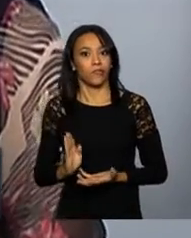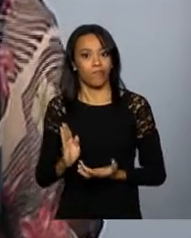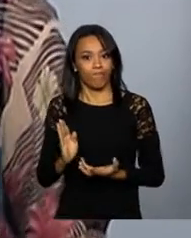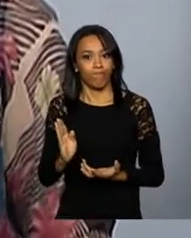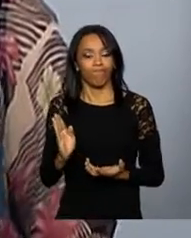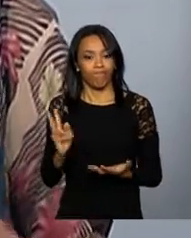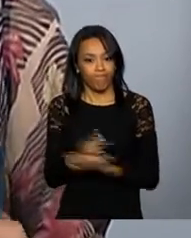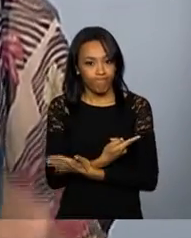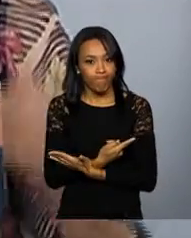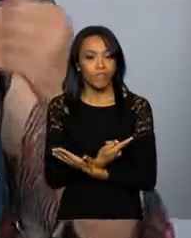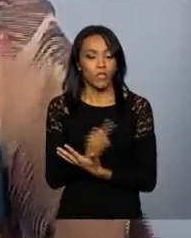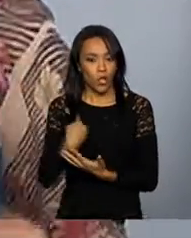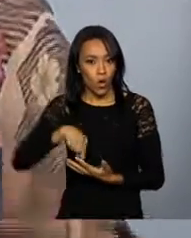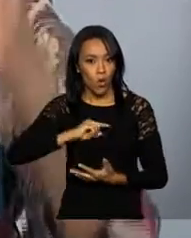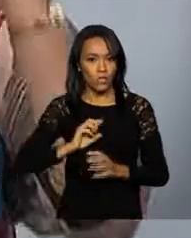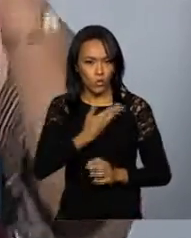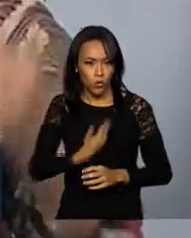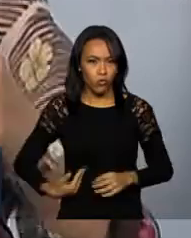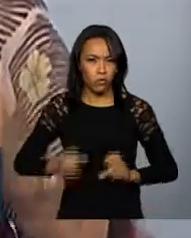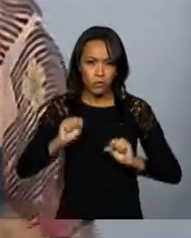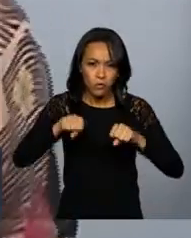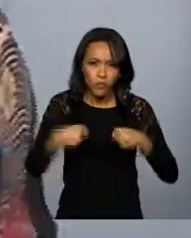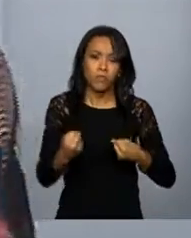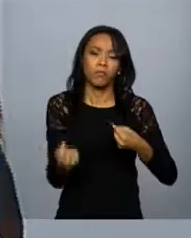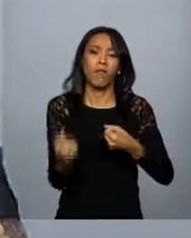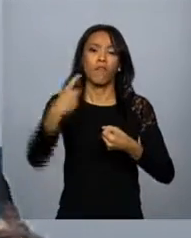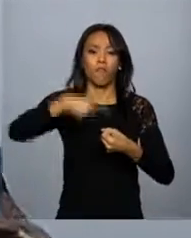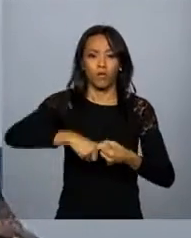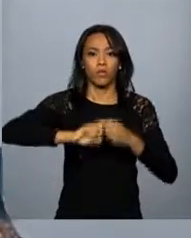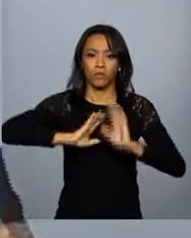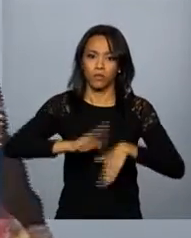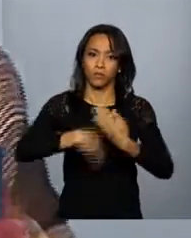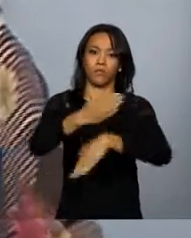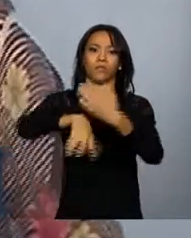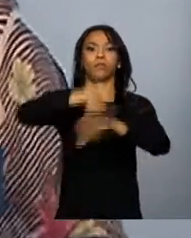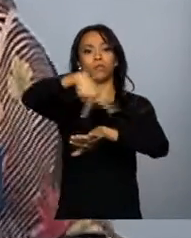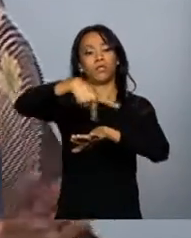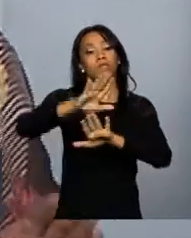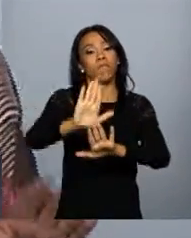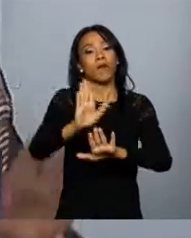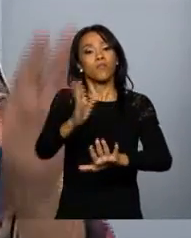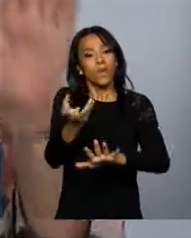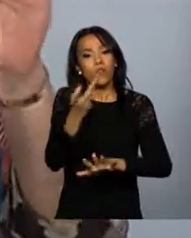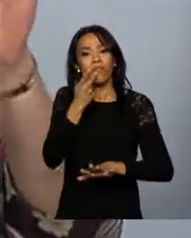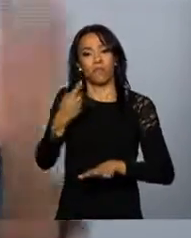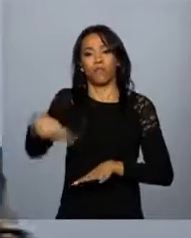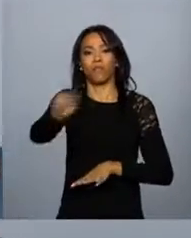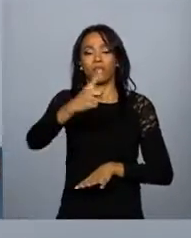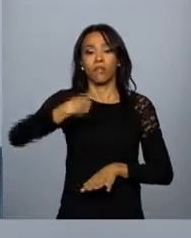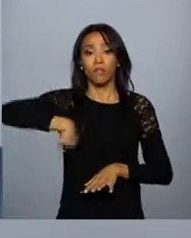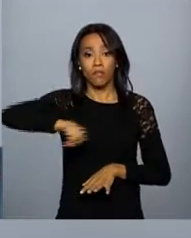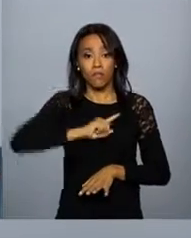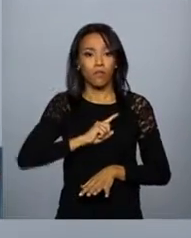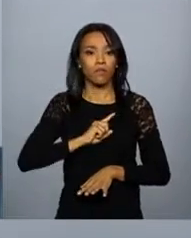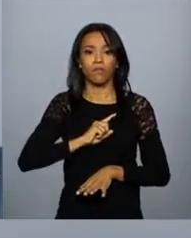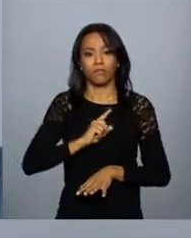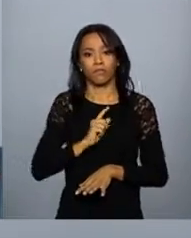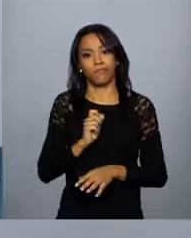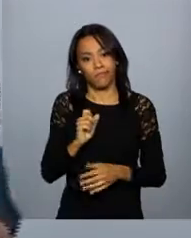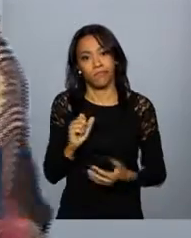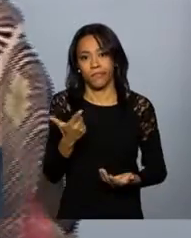feito um imenso esforço para voltar a crescer. Mas eu quero dizer que nós, de maneira